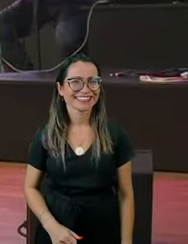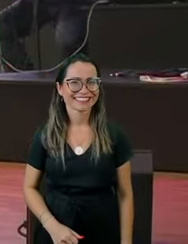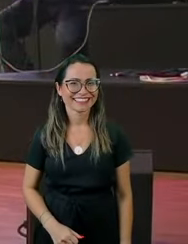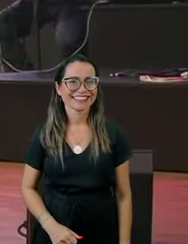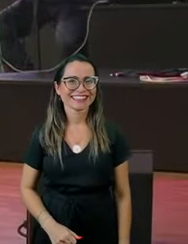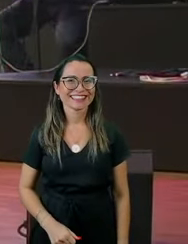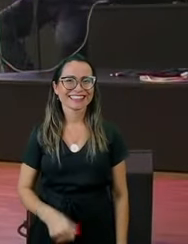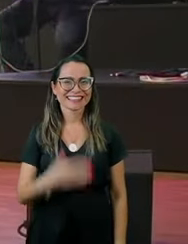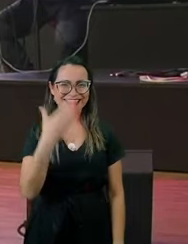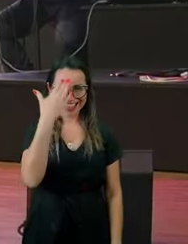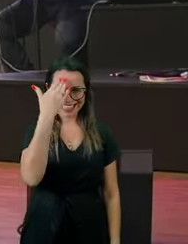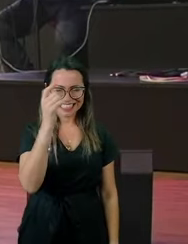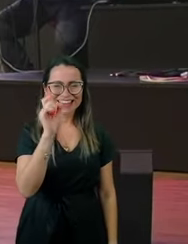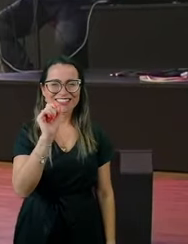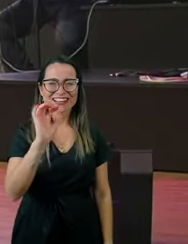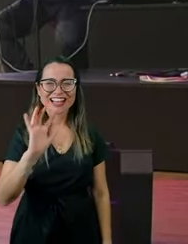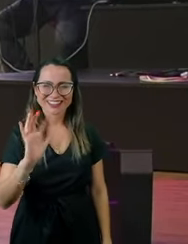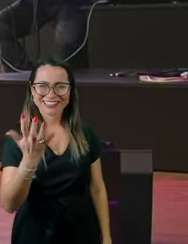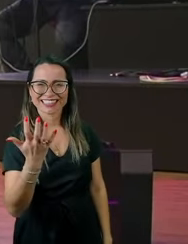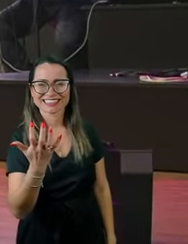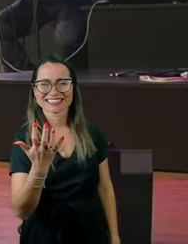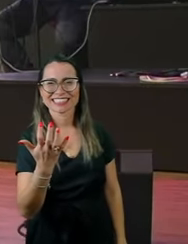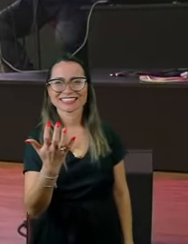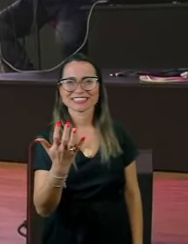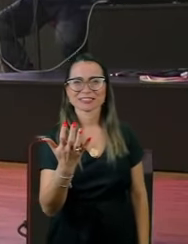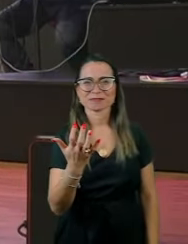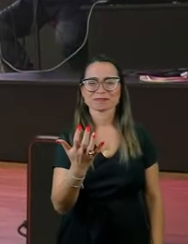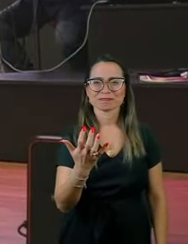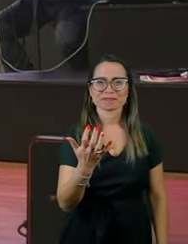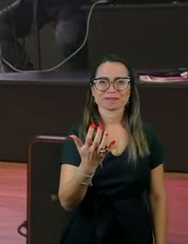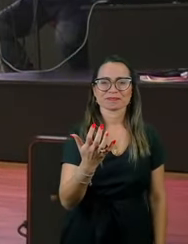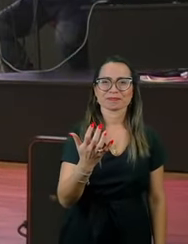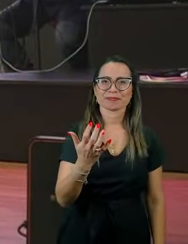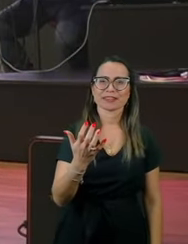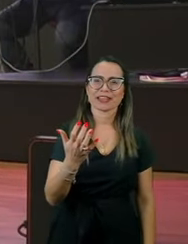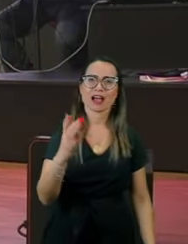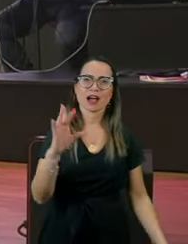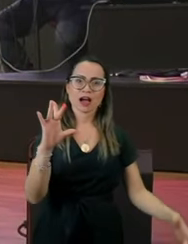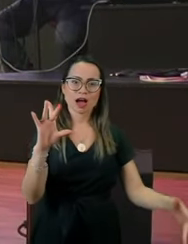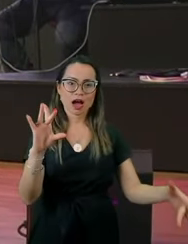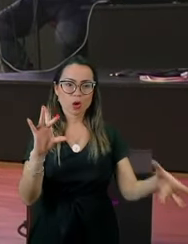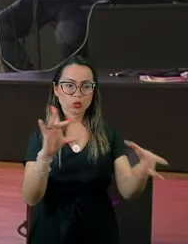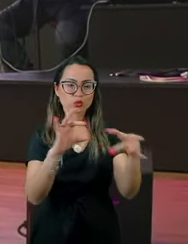sabe, essas conexões são aquelas pessoas que... Aquele versículo pontual